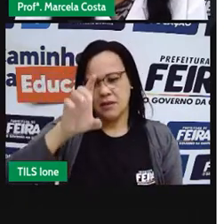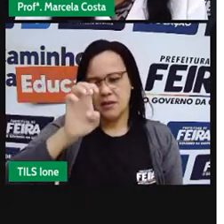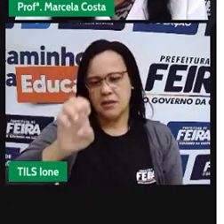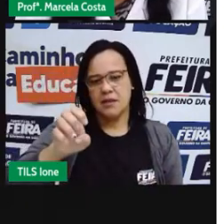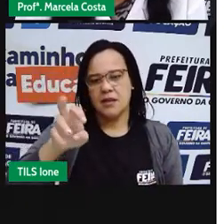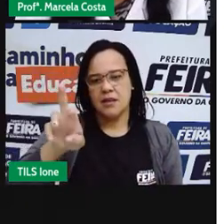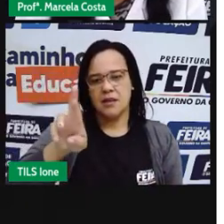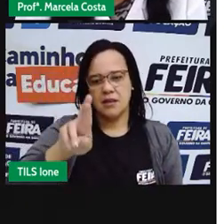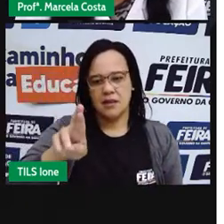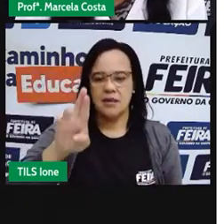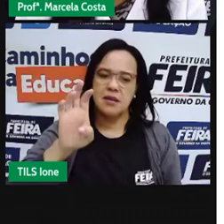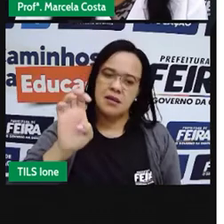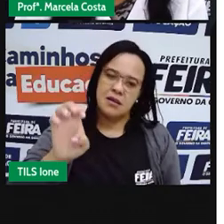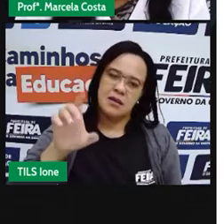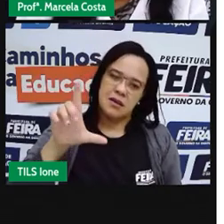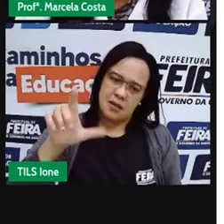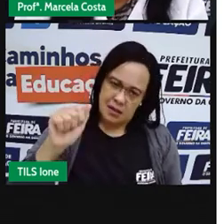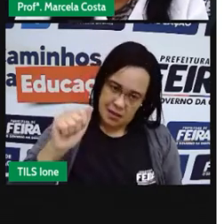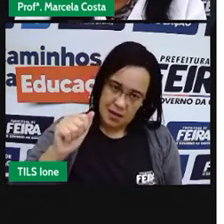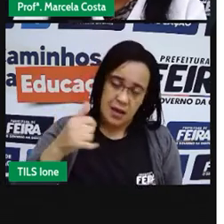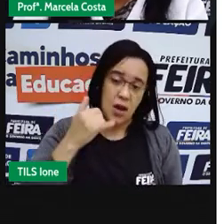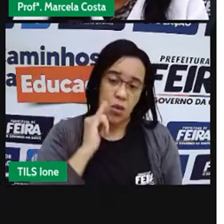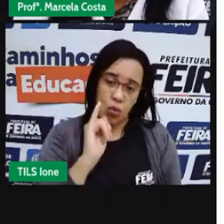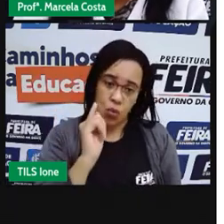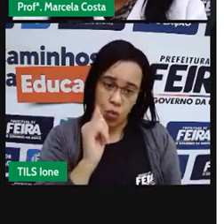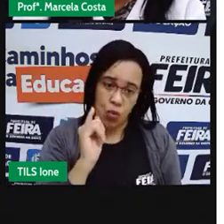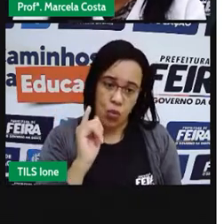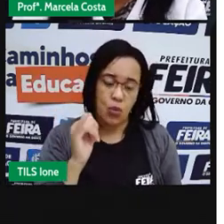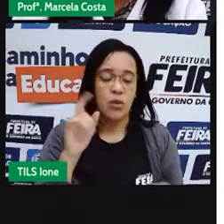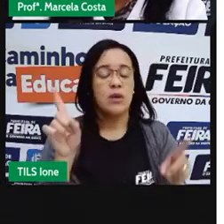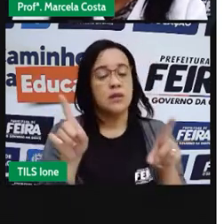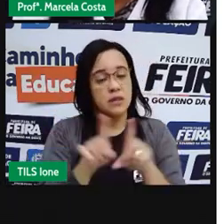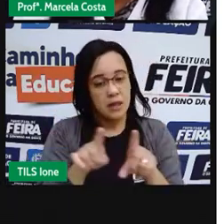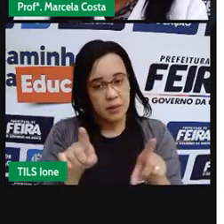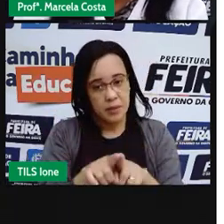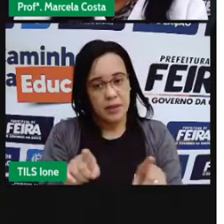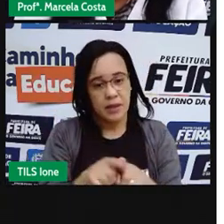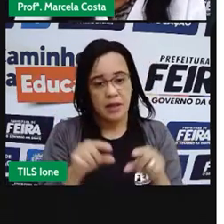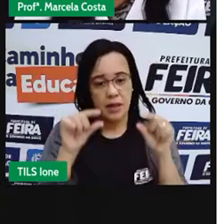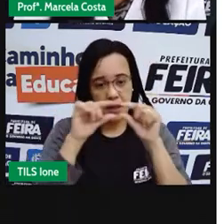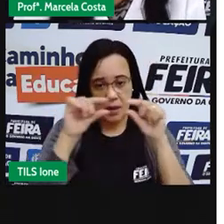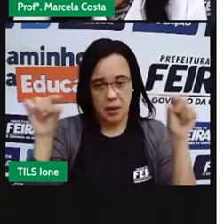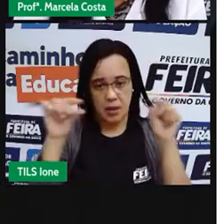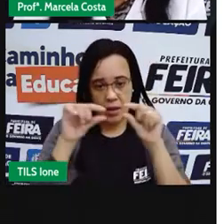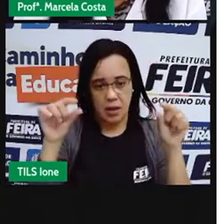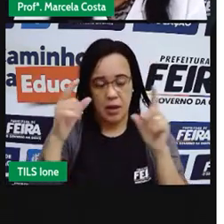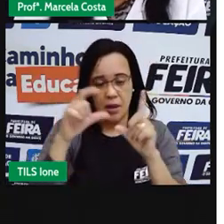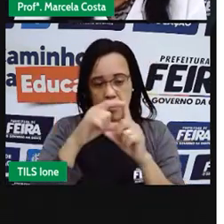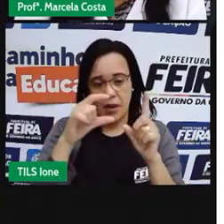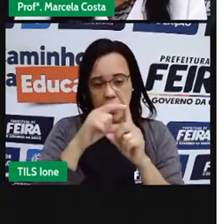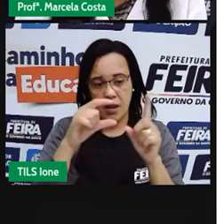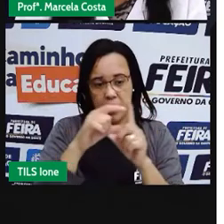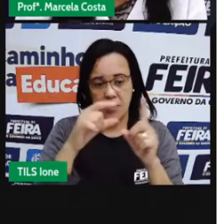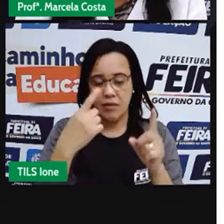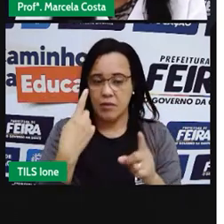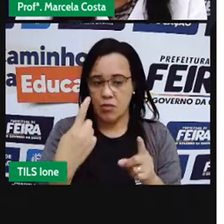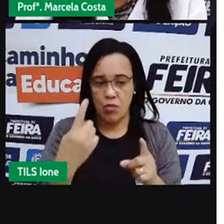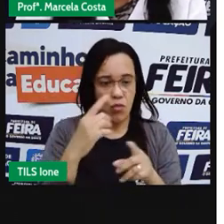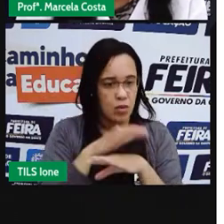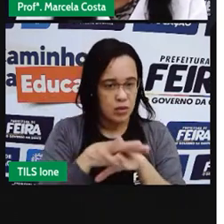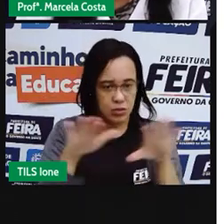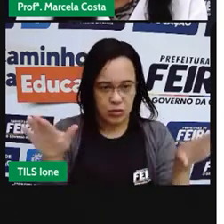que é o nome do conto, só tem, no nome só tem uma palavra, ó,